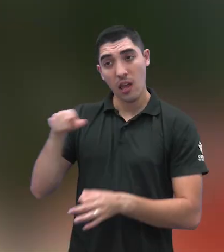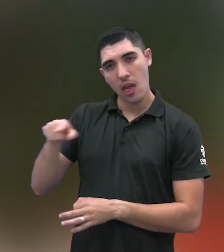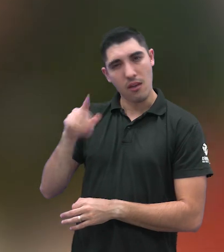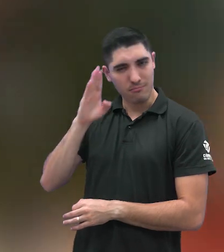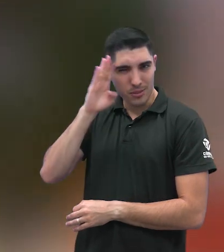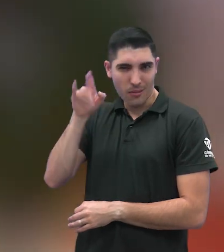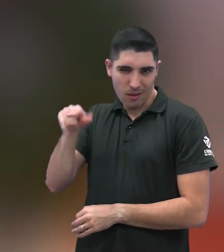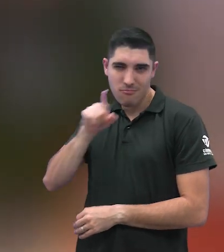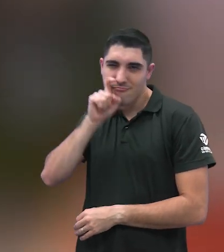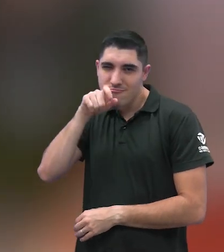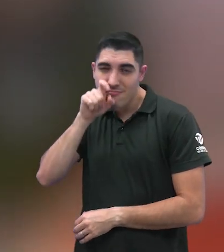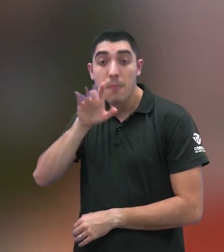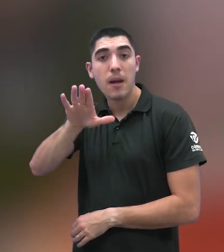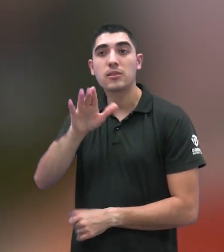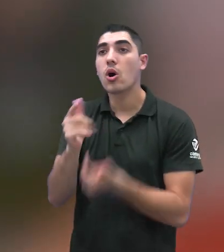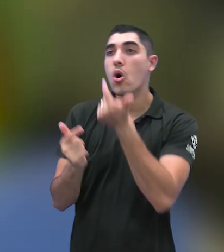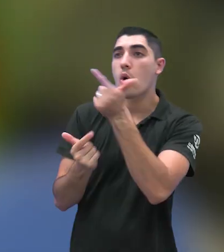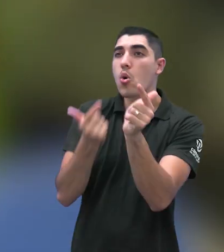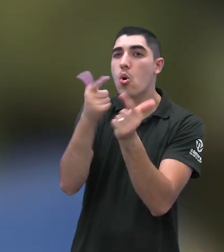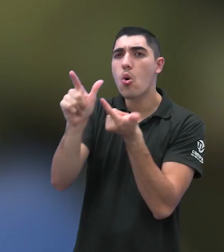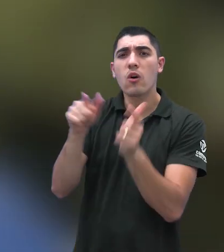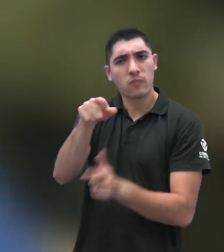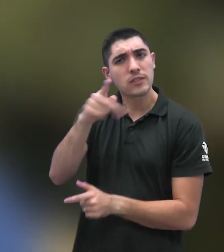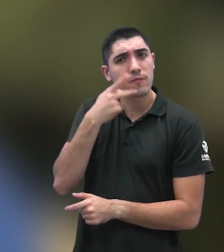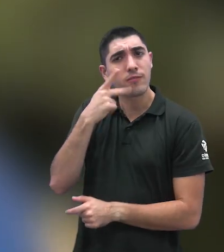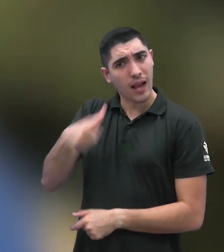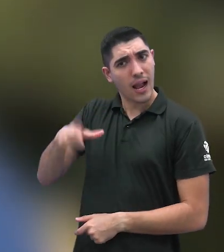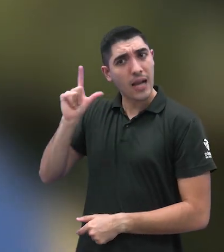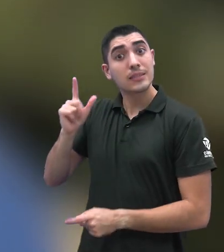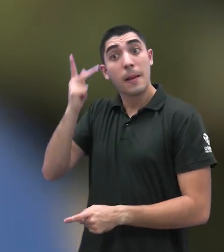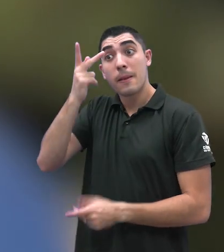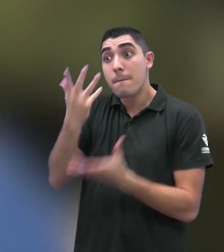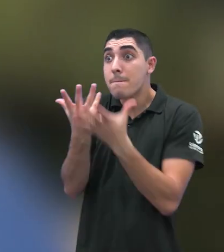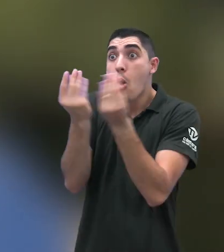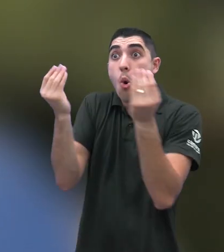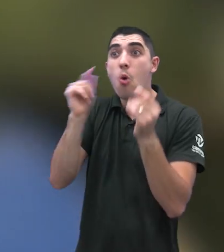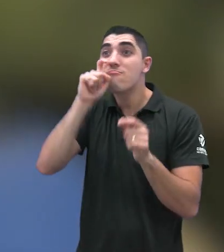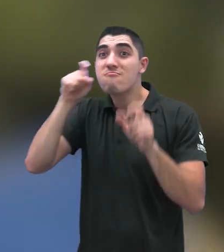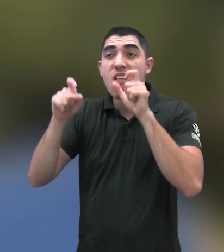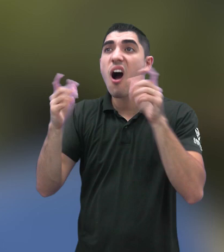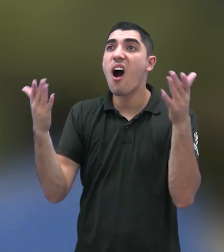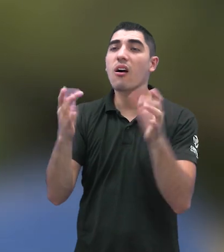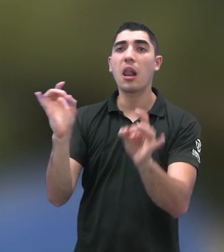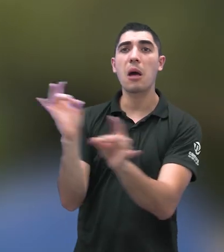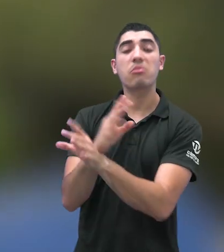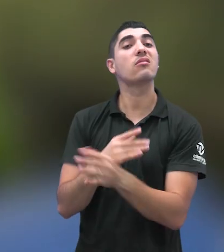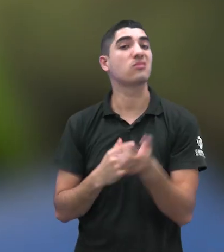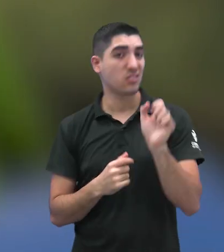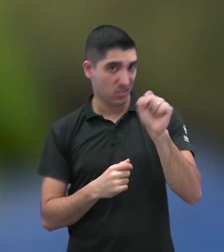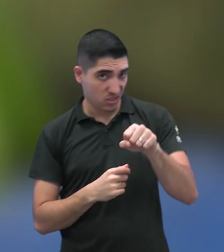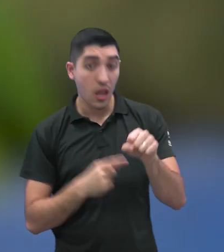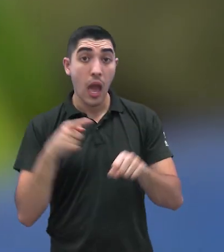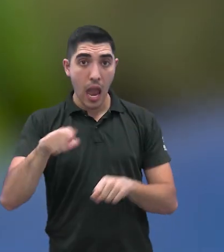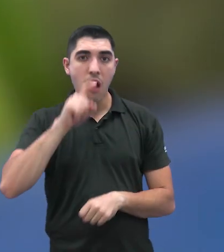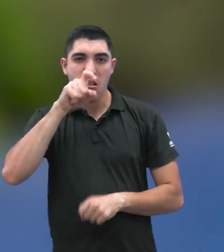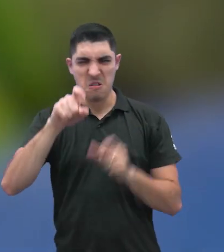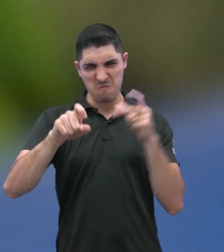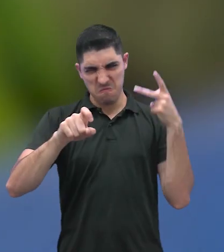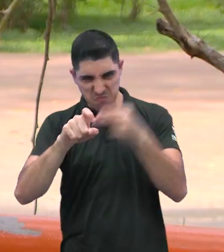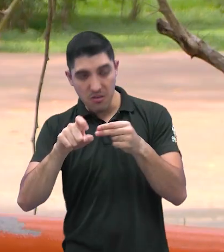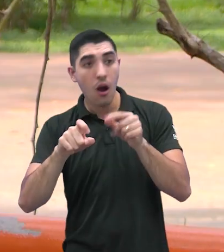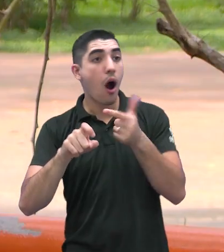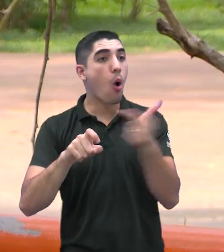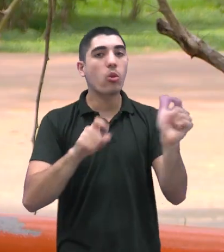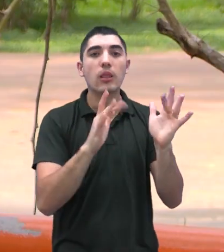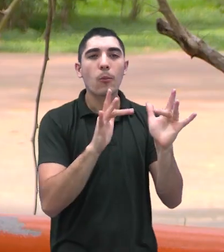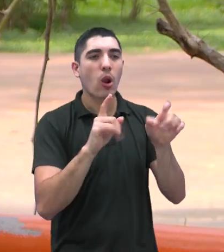maritaca em específico, mas de maritaca em geral, porque a gente vê que você falou, né? Que tinha bastante aqui, agora já não tem. O namorado sumiu logo depois do ataque